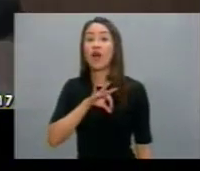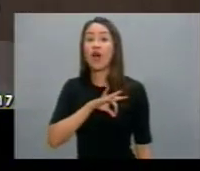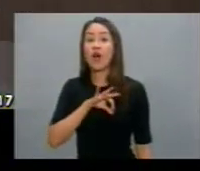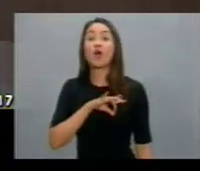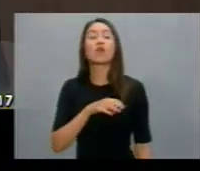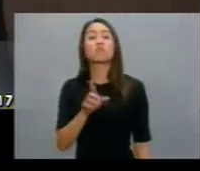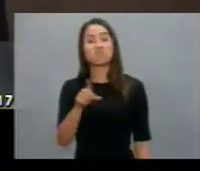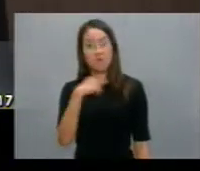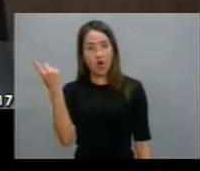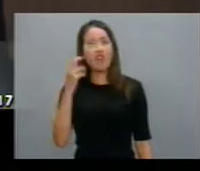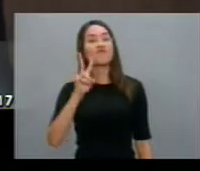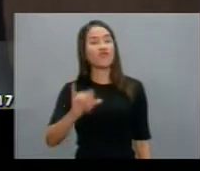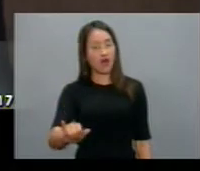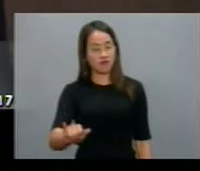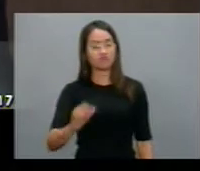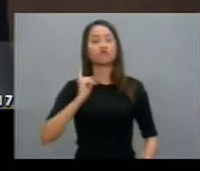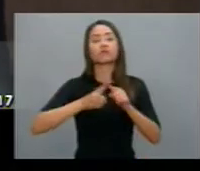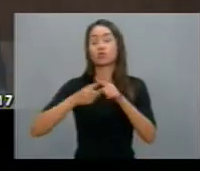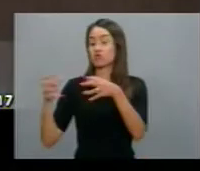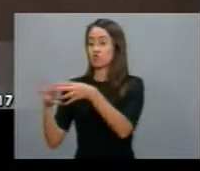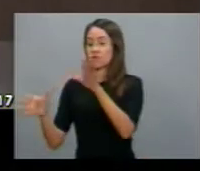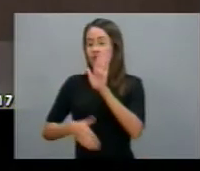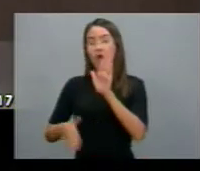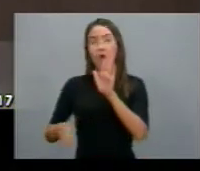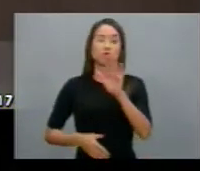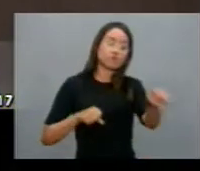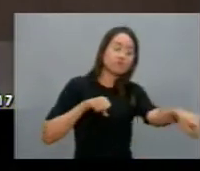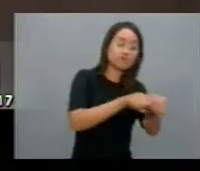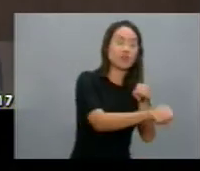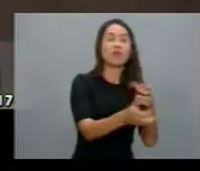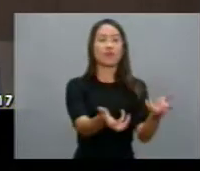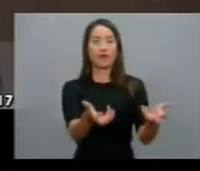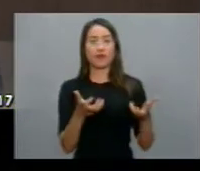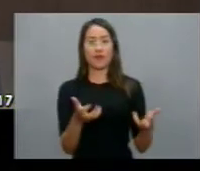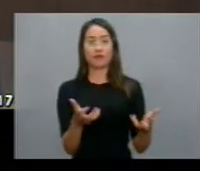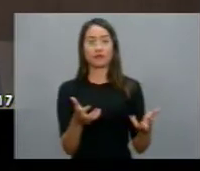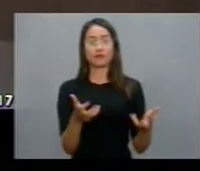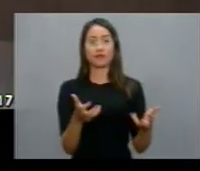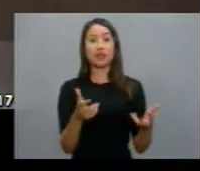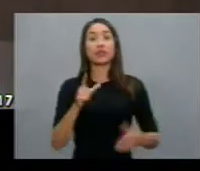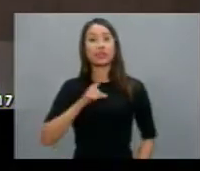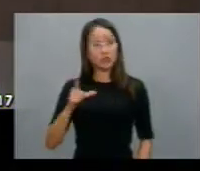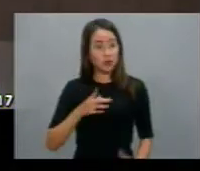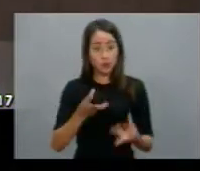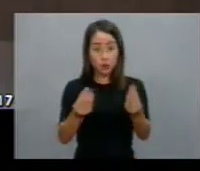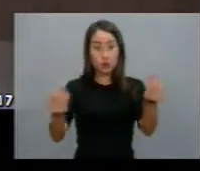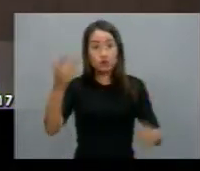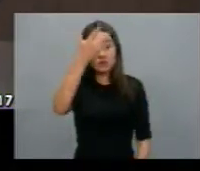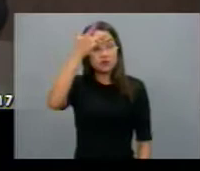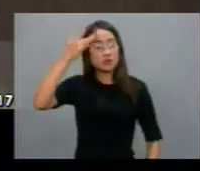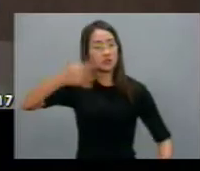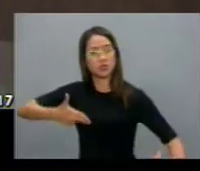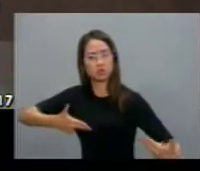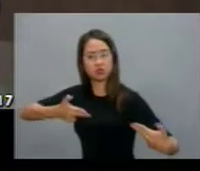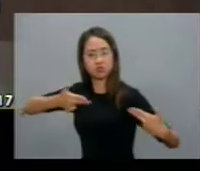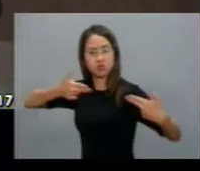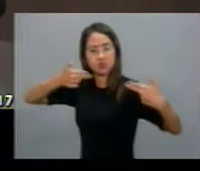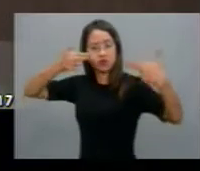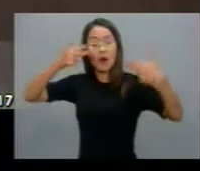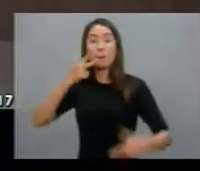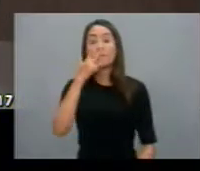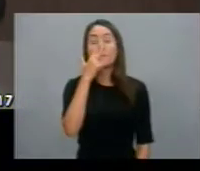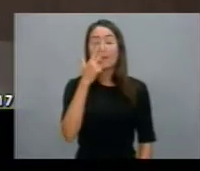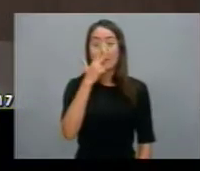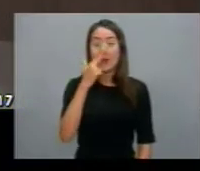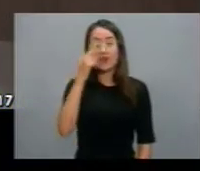Brasil a política de segurança pública está dirigida ao conflito armado, ao confronto armado, e nesta lógica aumenta